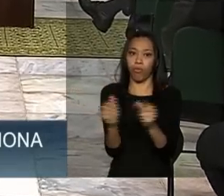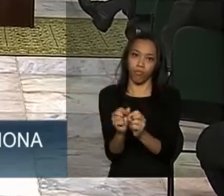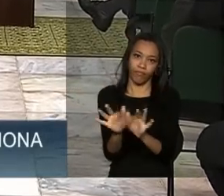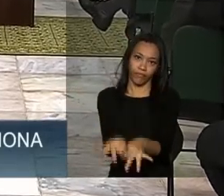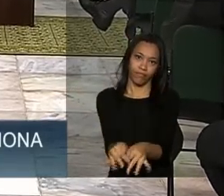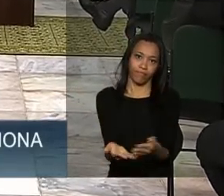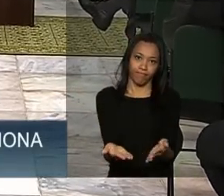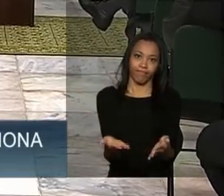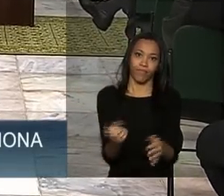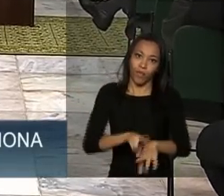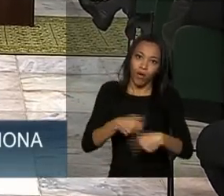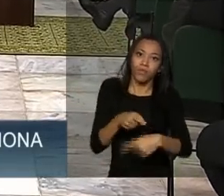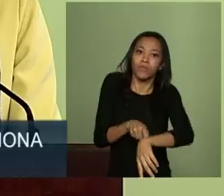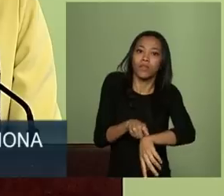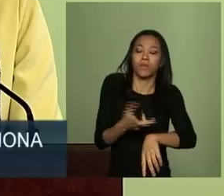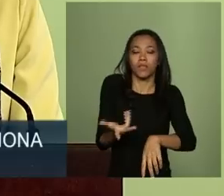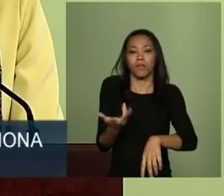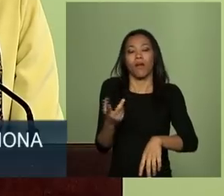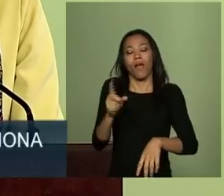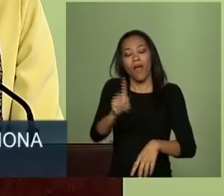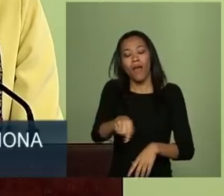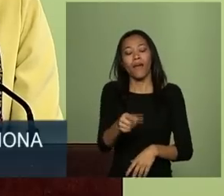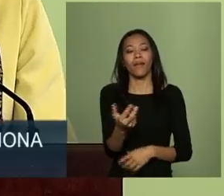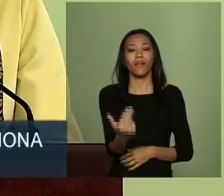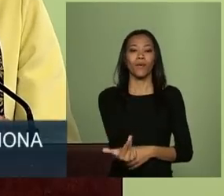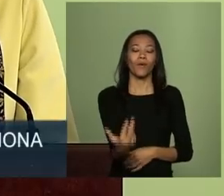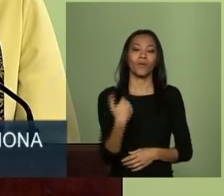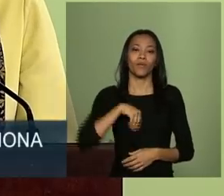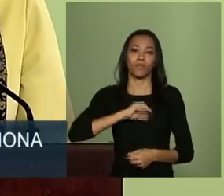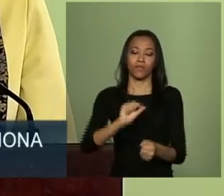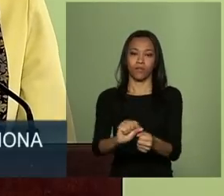se a gente estivesse fazendo